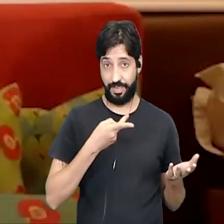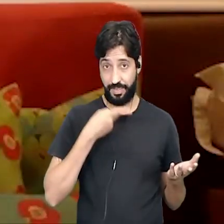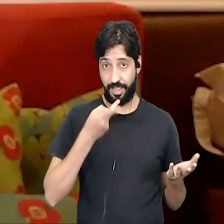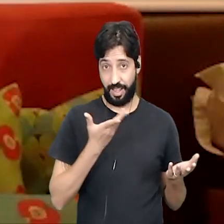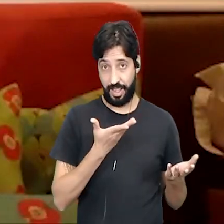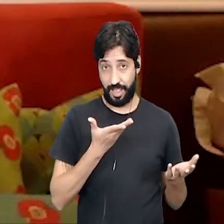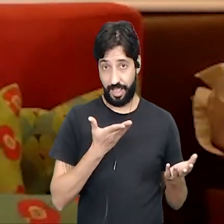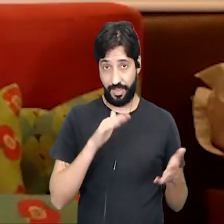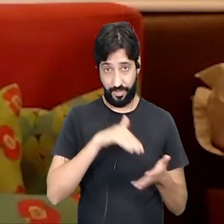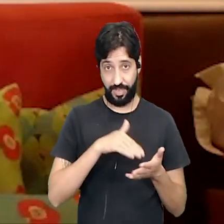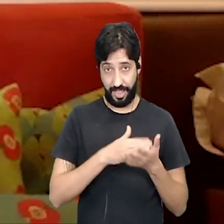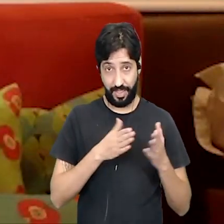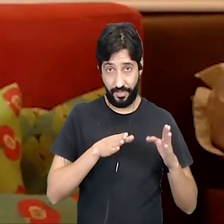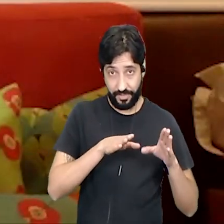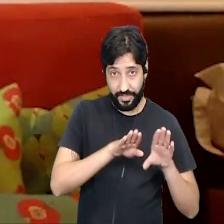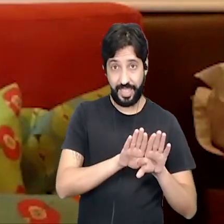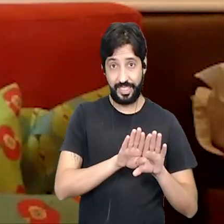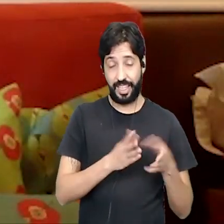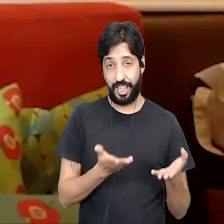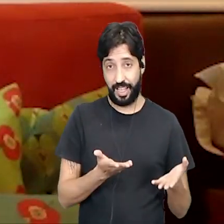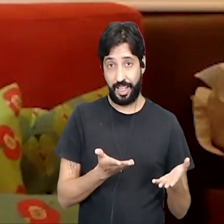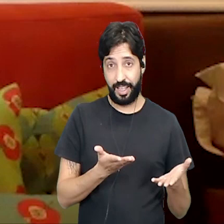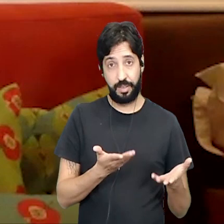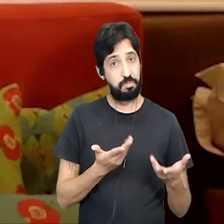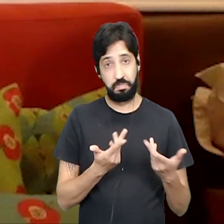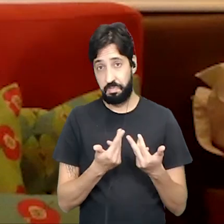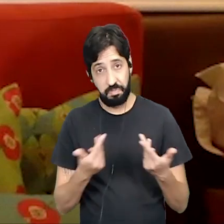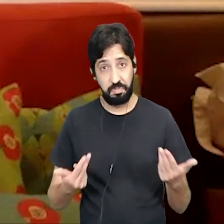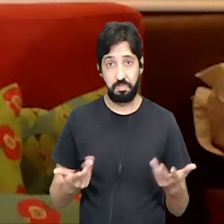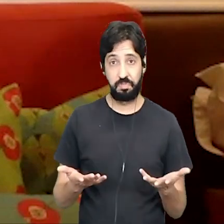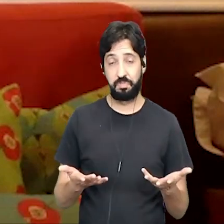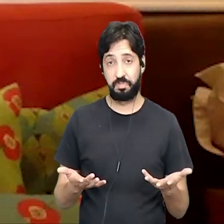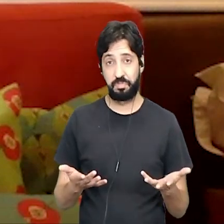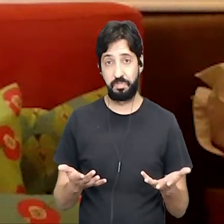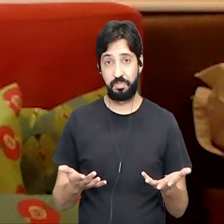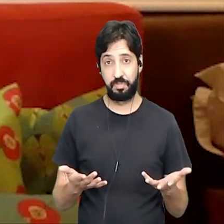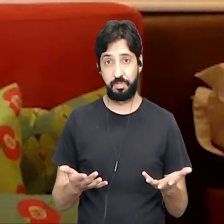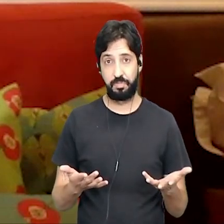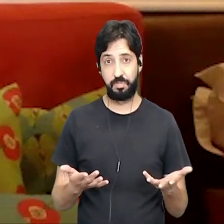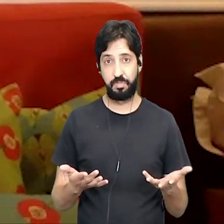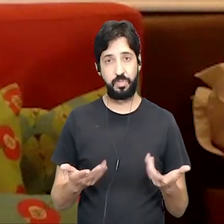Ailton, você quer dar aí as suas considerações finais,